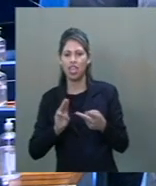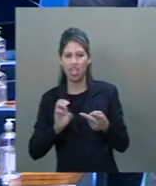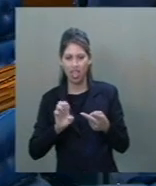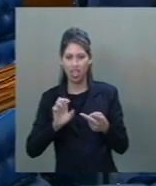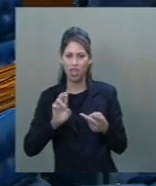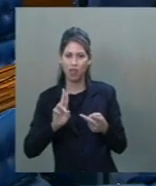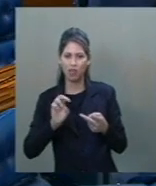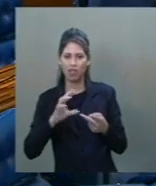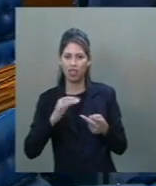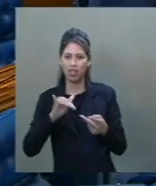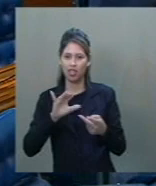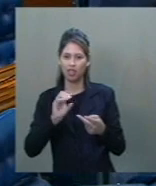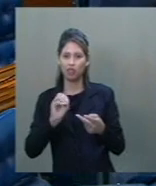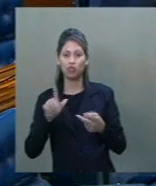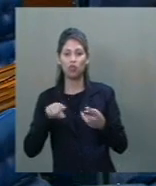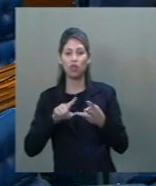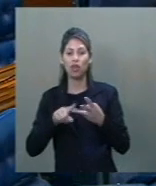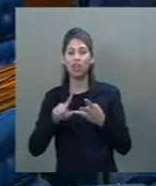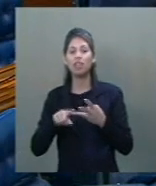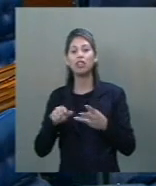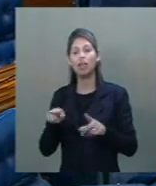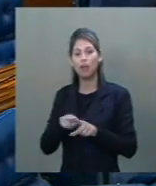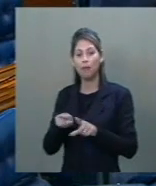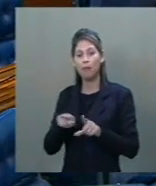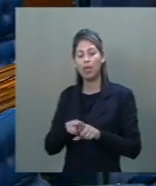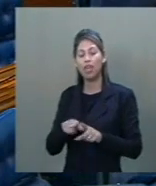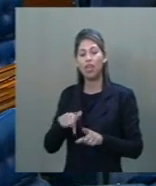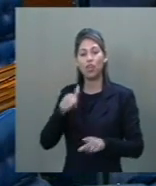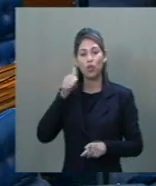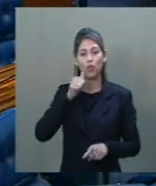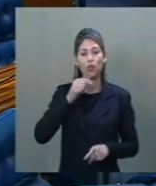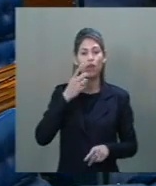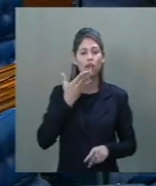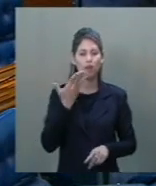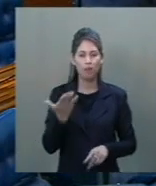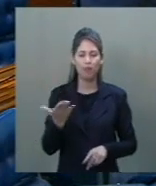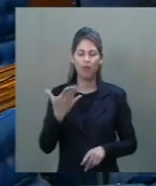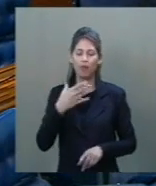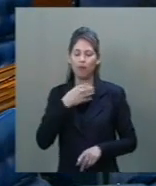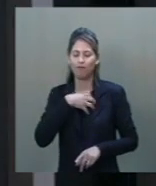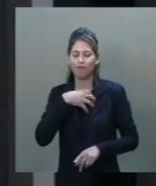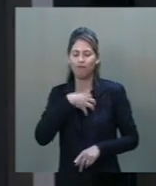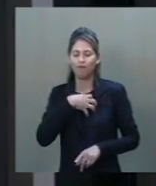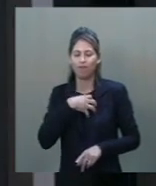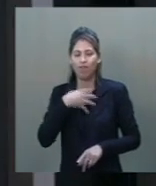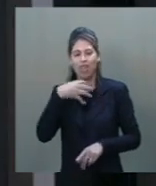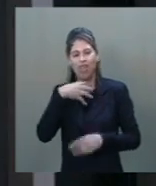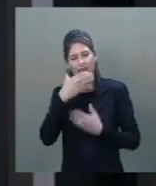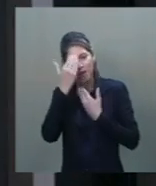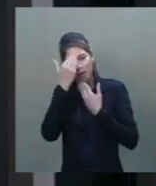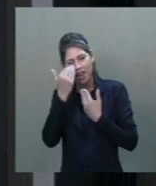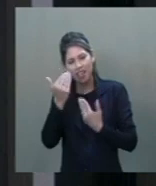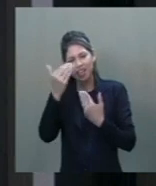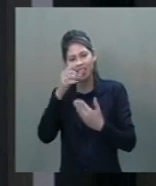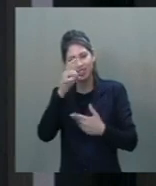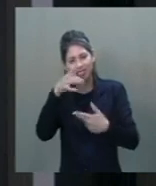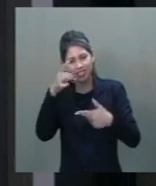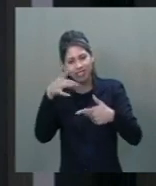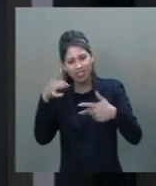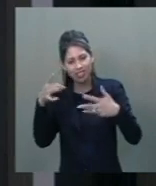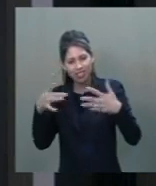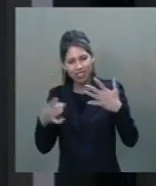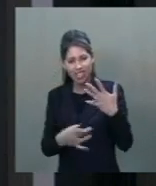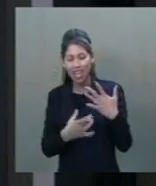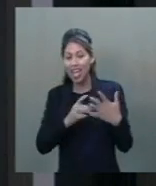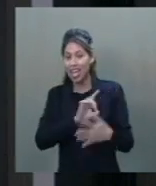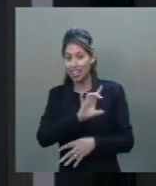Ao senador Davi. Ao senador Rodrigo Pacheco. Esse mineiro da maior qualidade, da maior estirpe, que conduziu essa